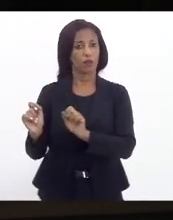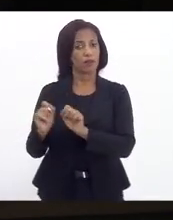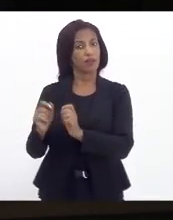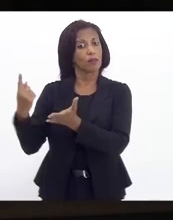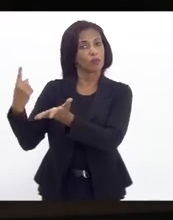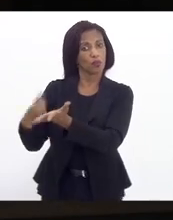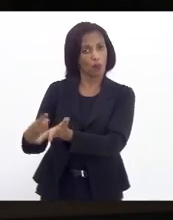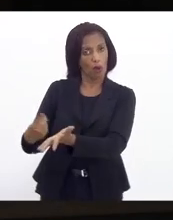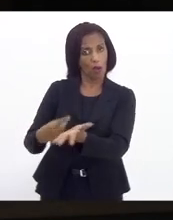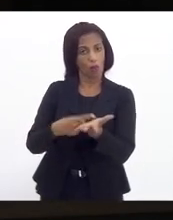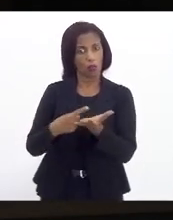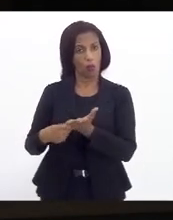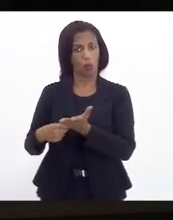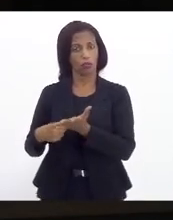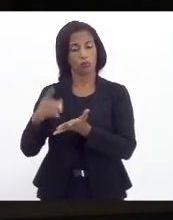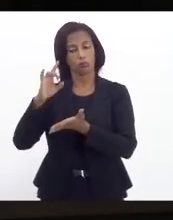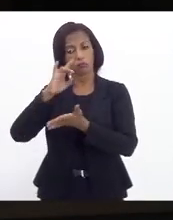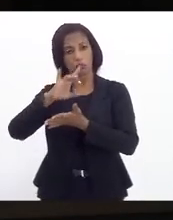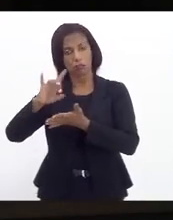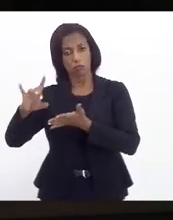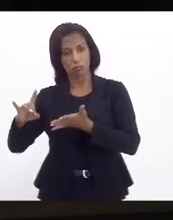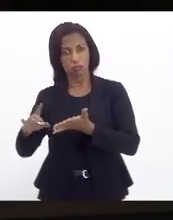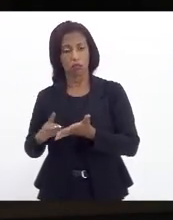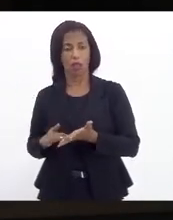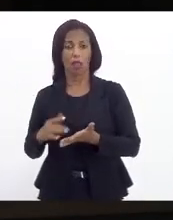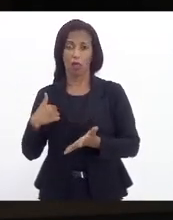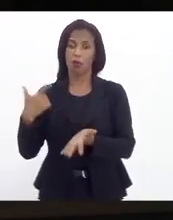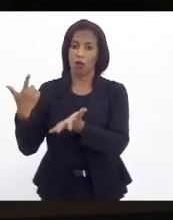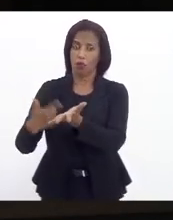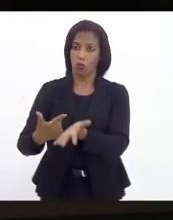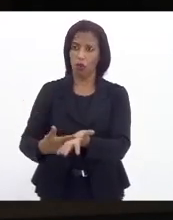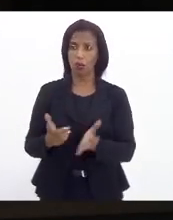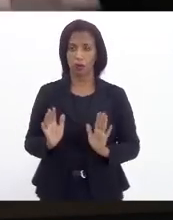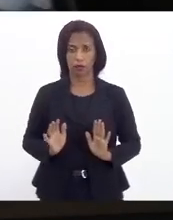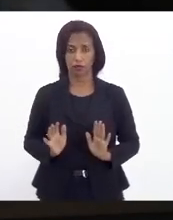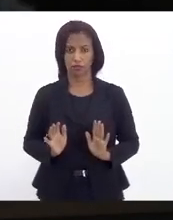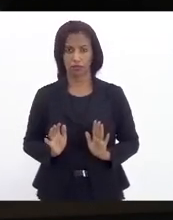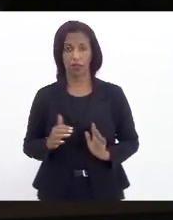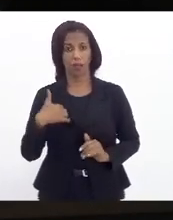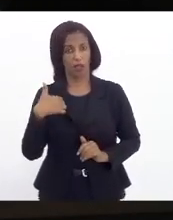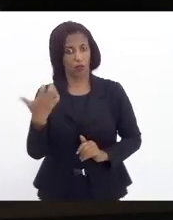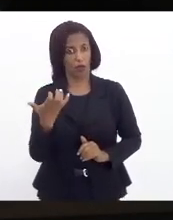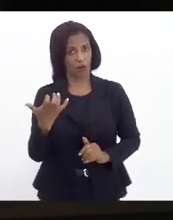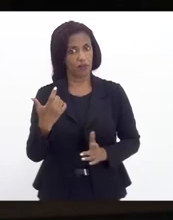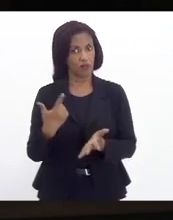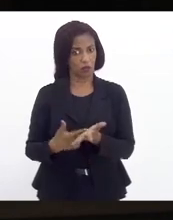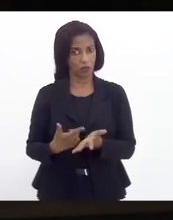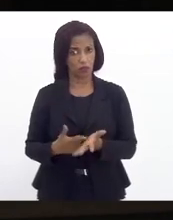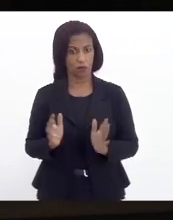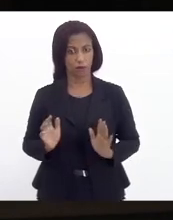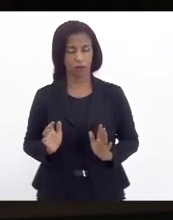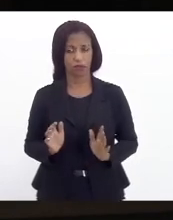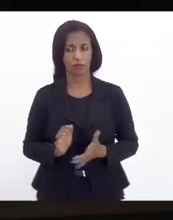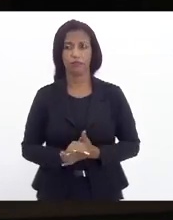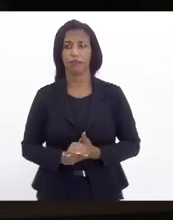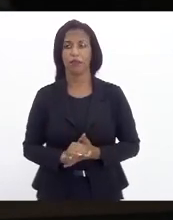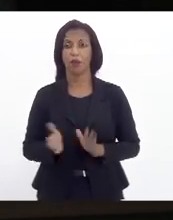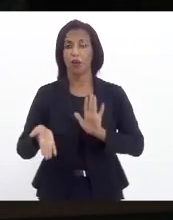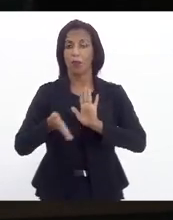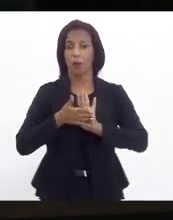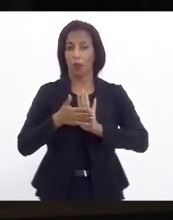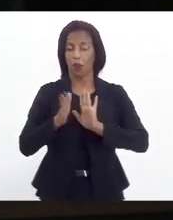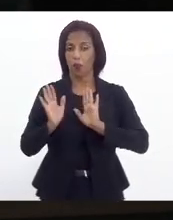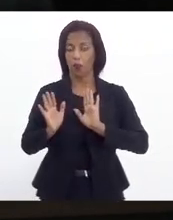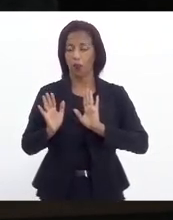acordo para os demais destaques. eu quero fazer um acordo. Eu quero fazer um acordo. Não, eu quero propor